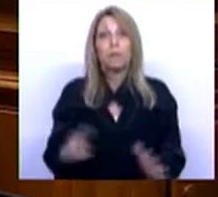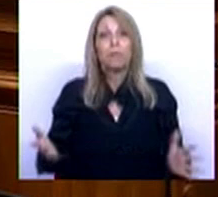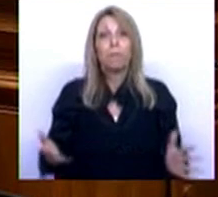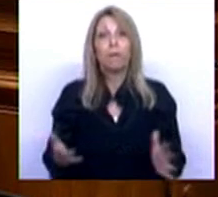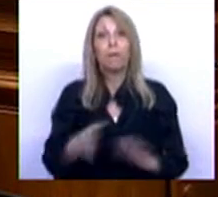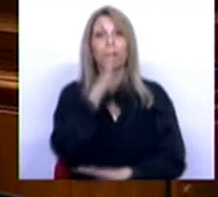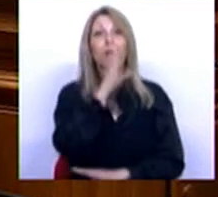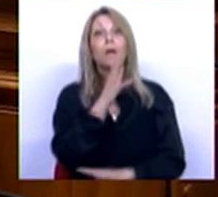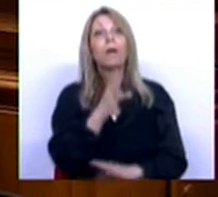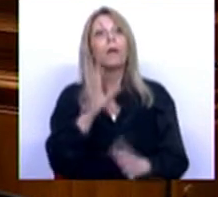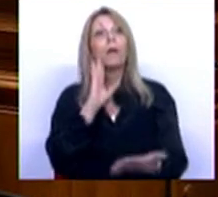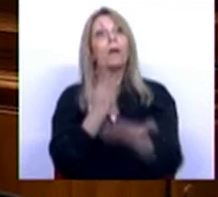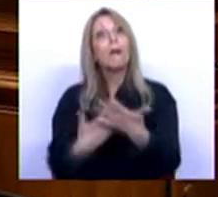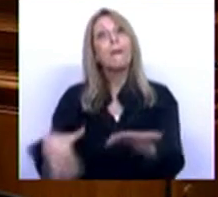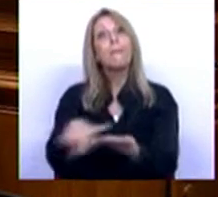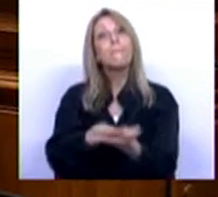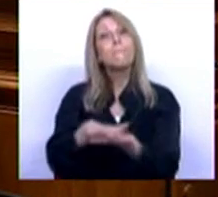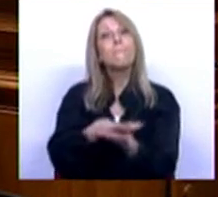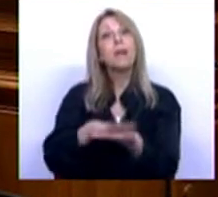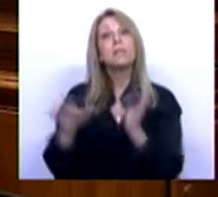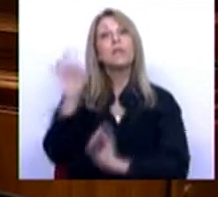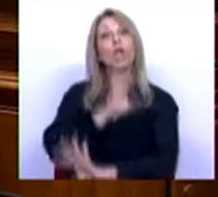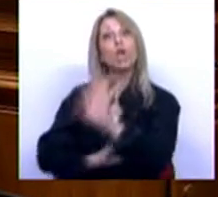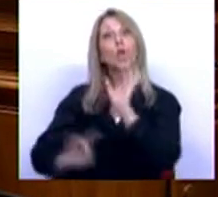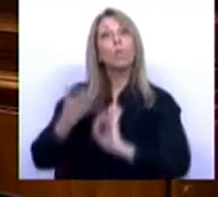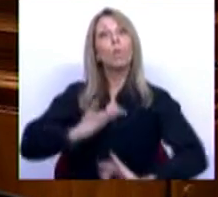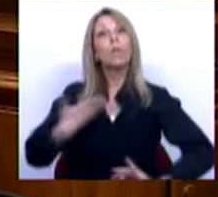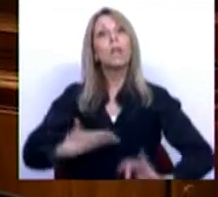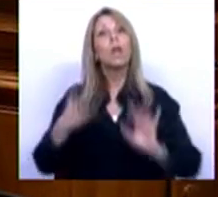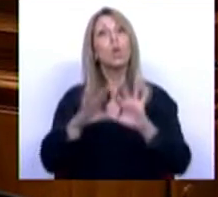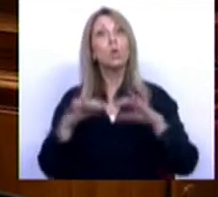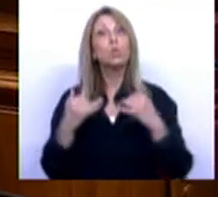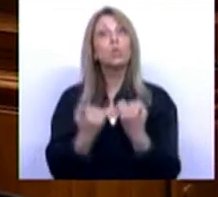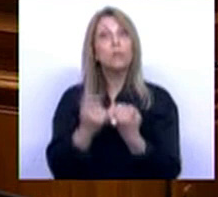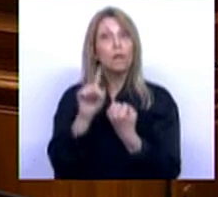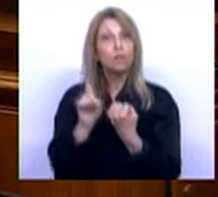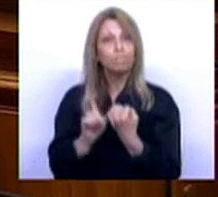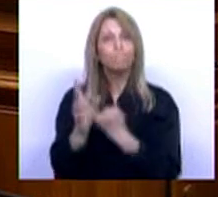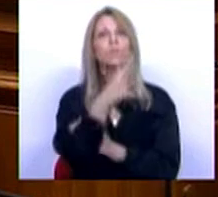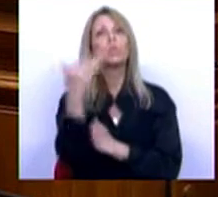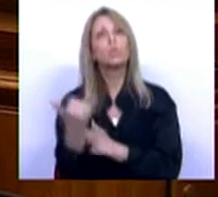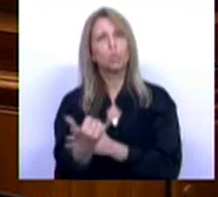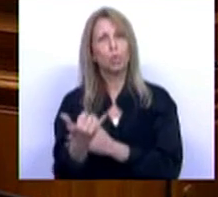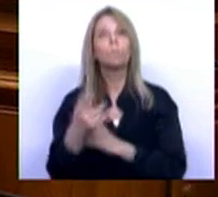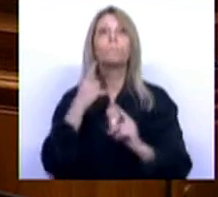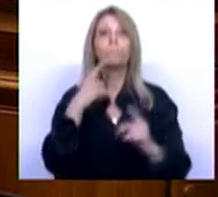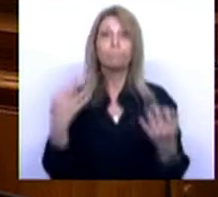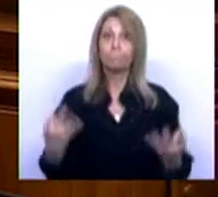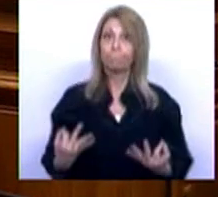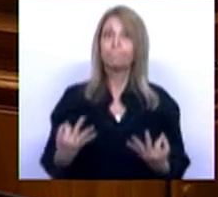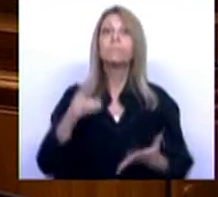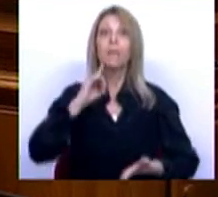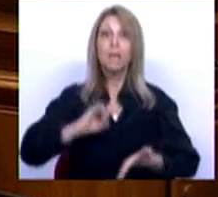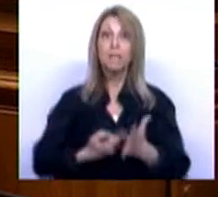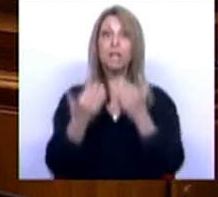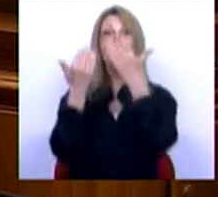concretizar o Pilar Europeu dos Direitos Sociais? Em segundo lugar, sendo absolutamente necessário reduzir e